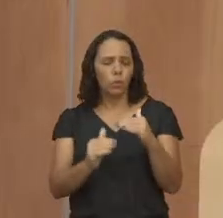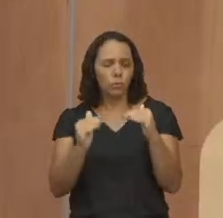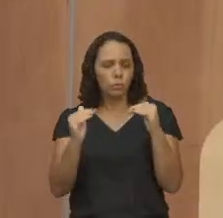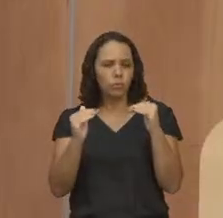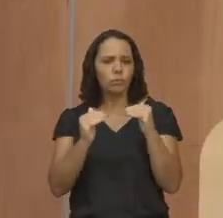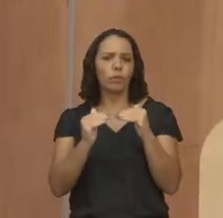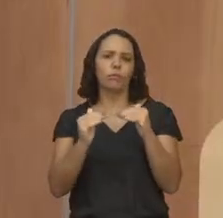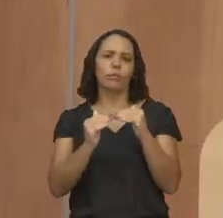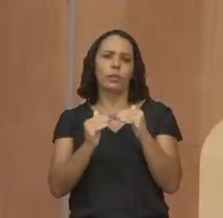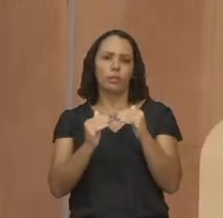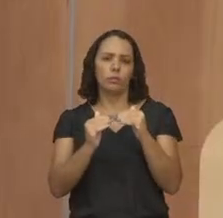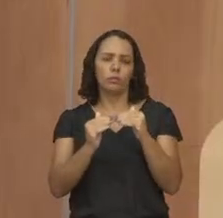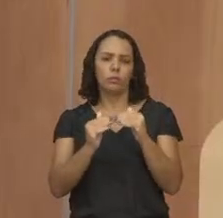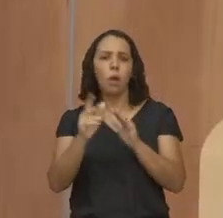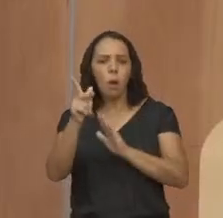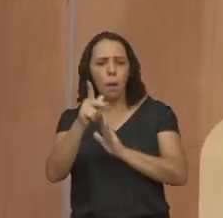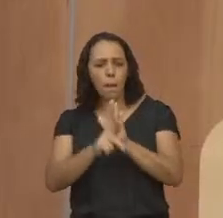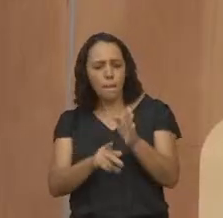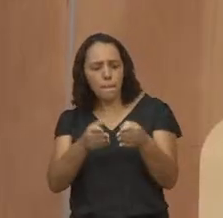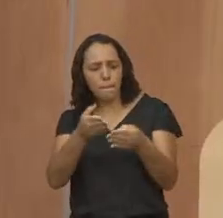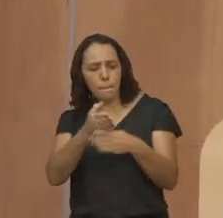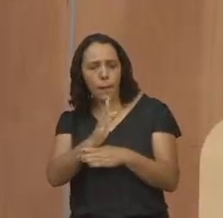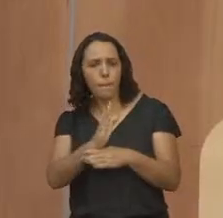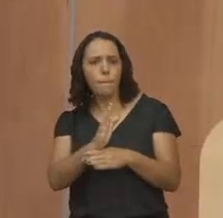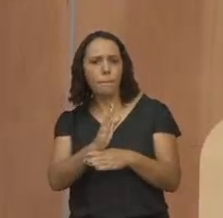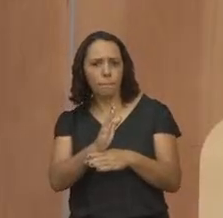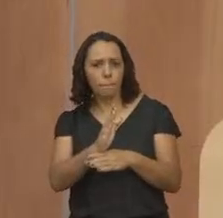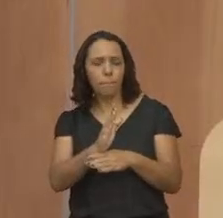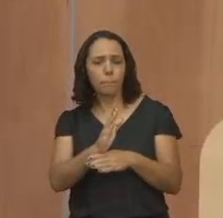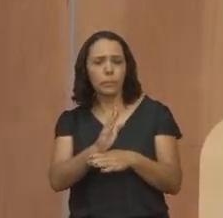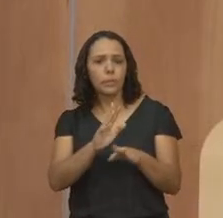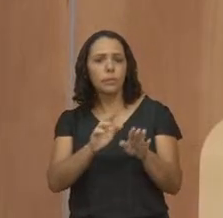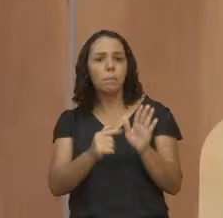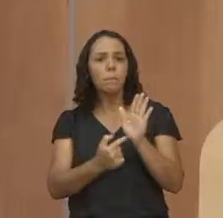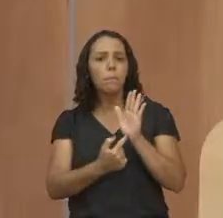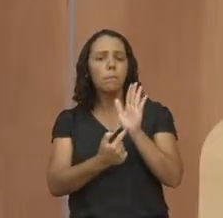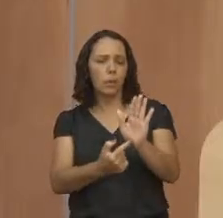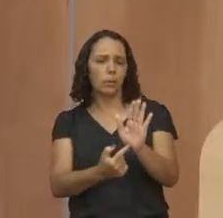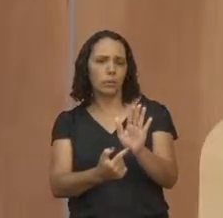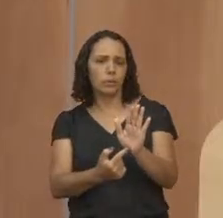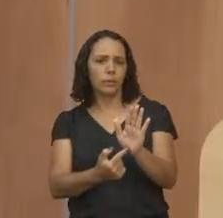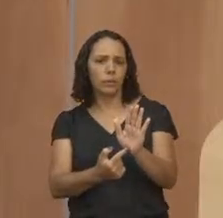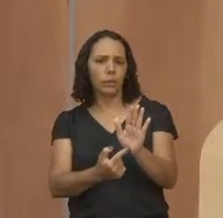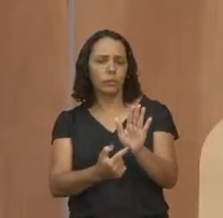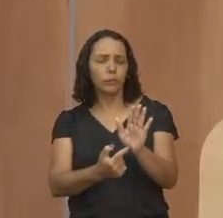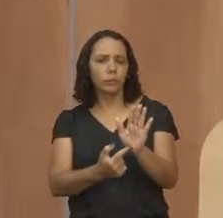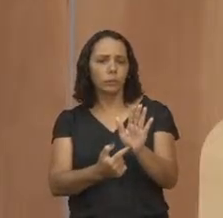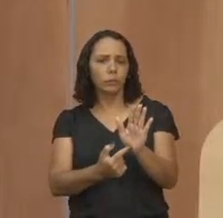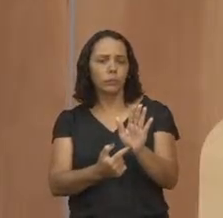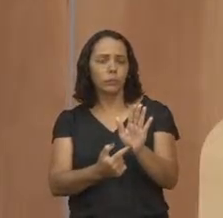aprovar um projeto desse é, acima de tudo, dizer de peito aberto: